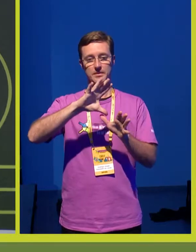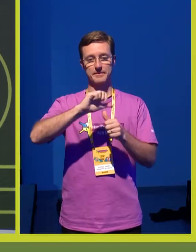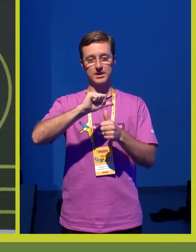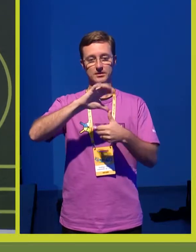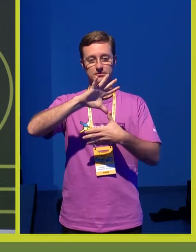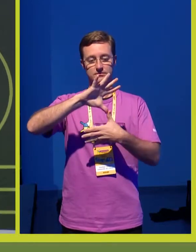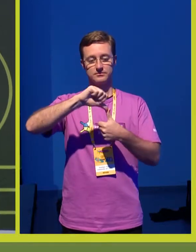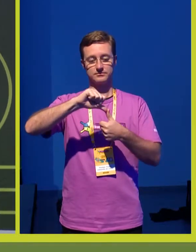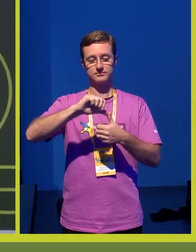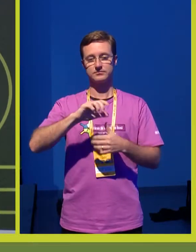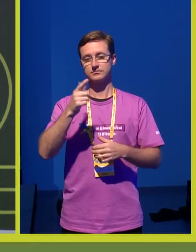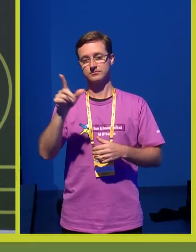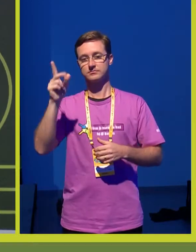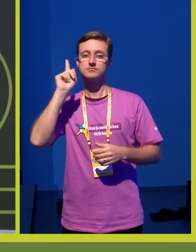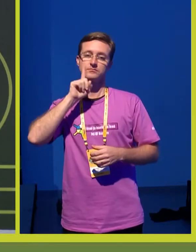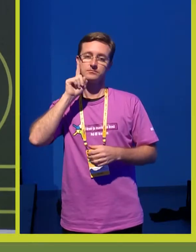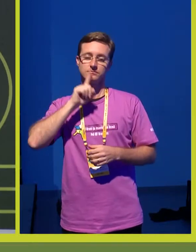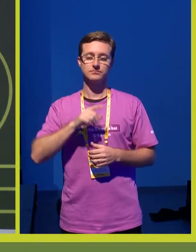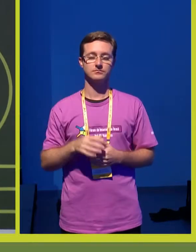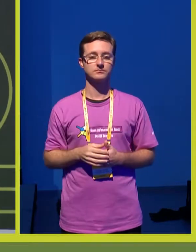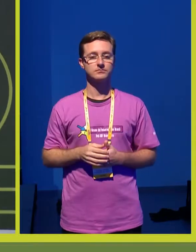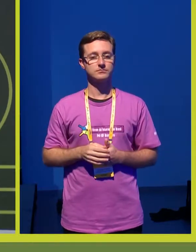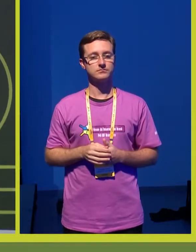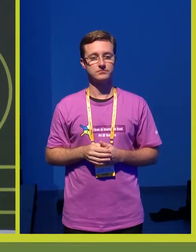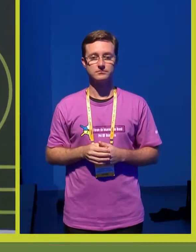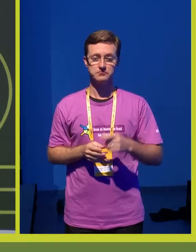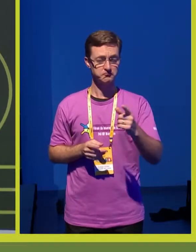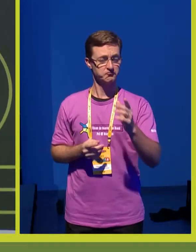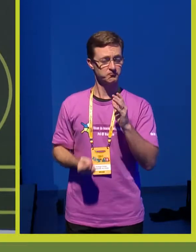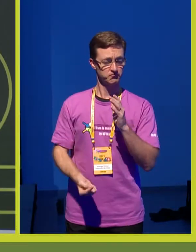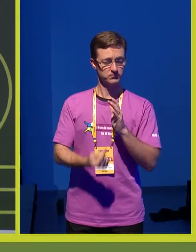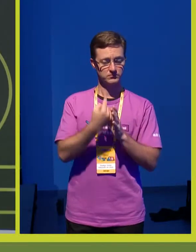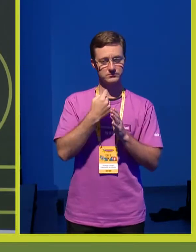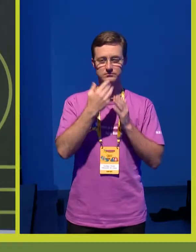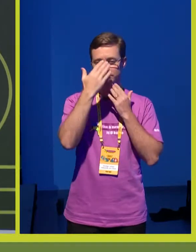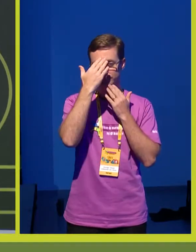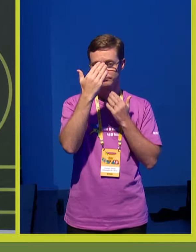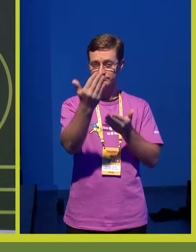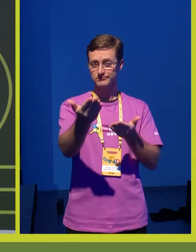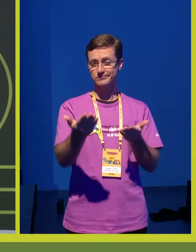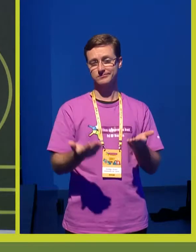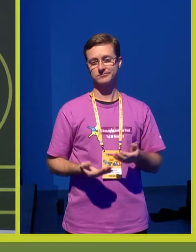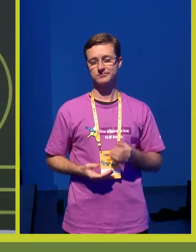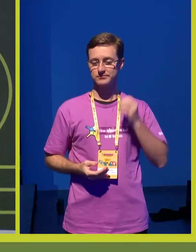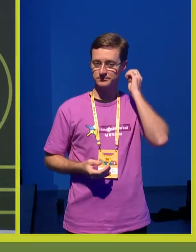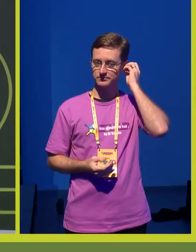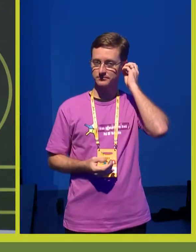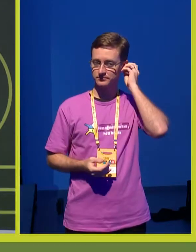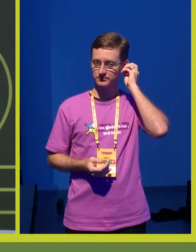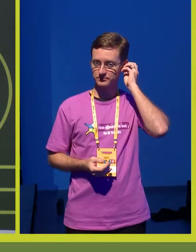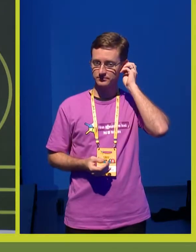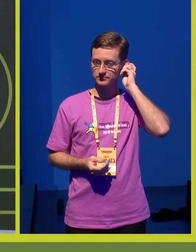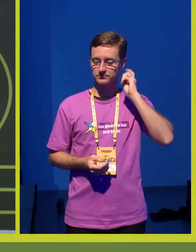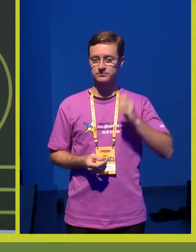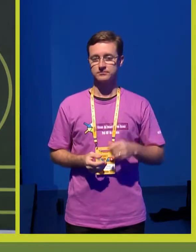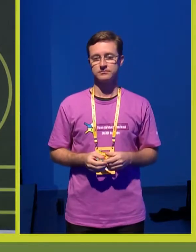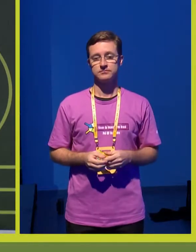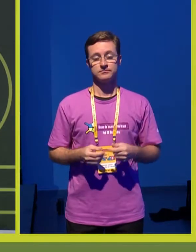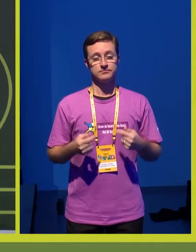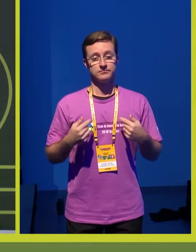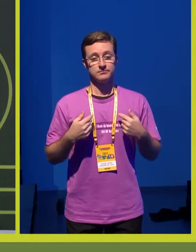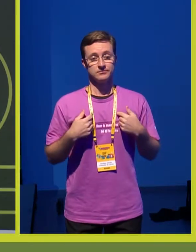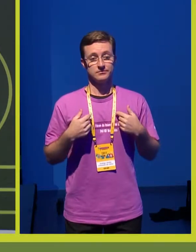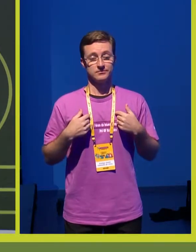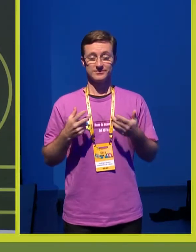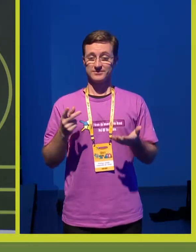agora a pergunta da Milena que eu achei especialmente bastante interessante obrigada Milena pela pergunta eu realmente